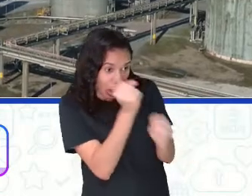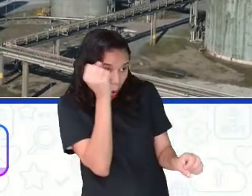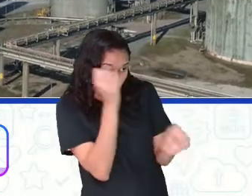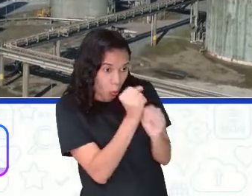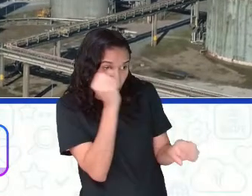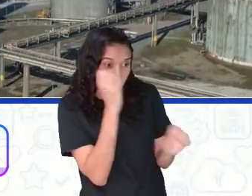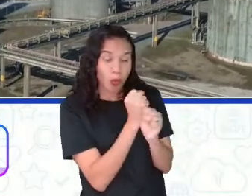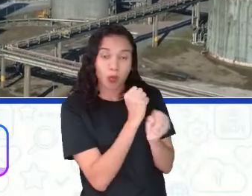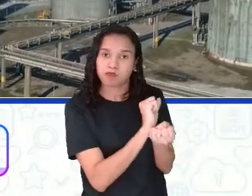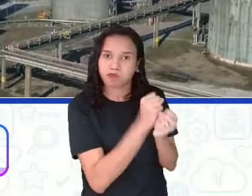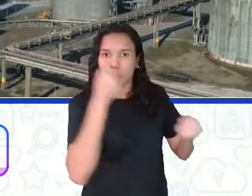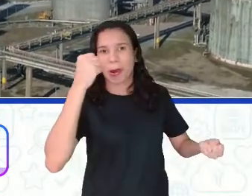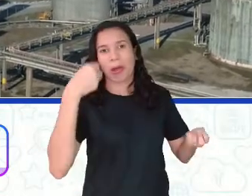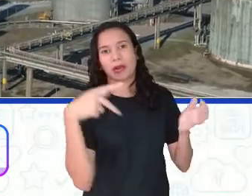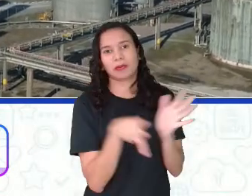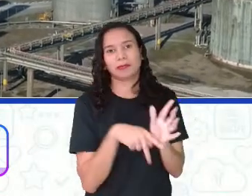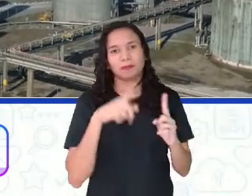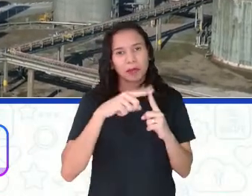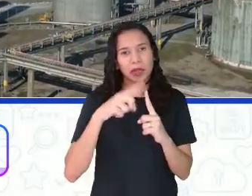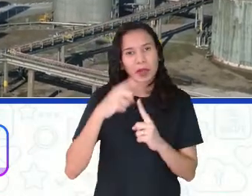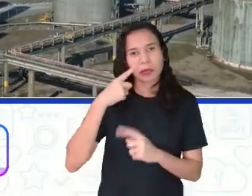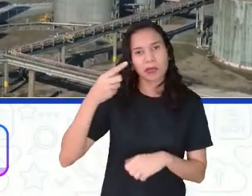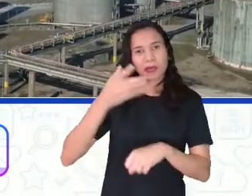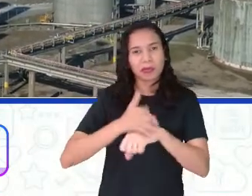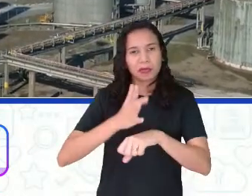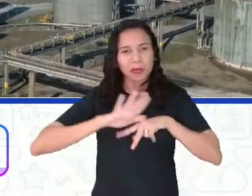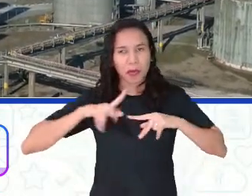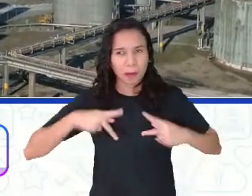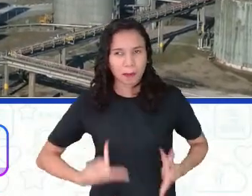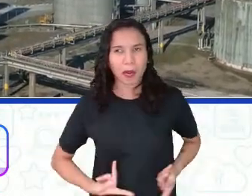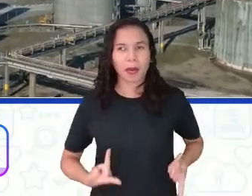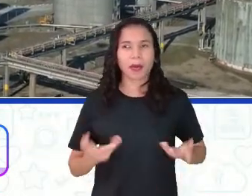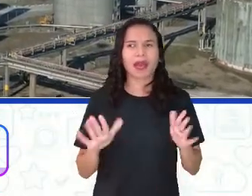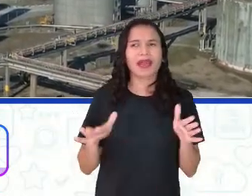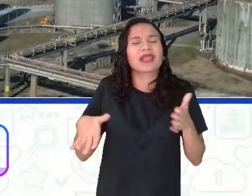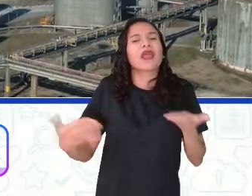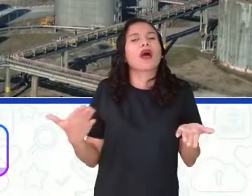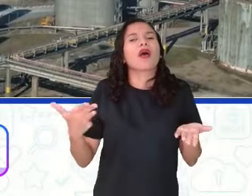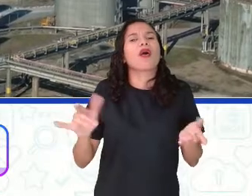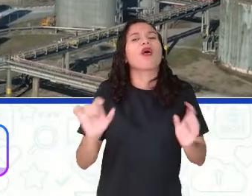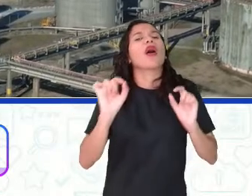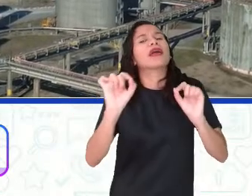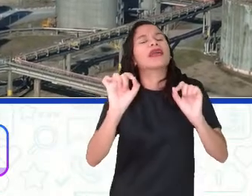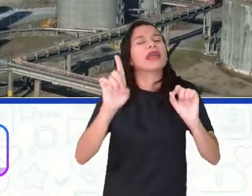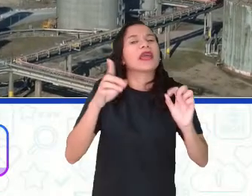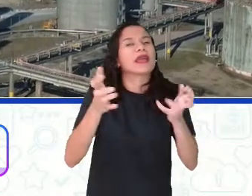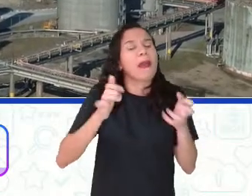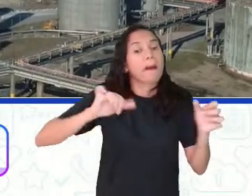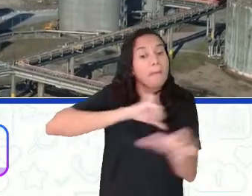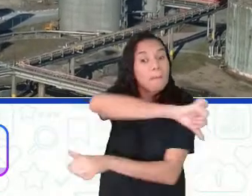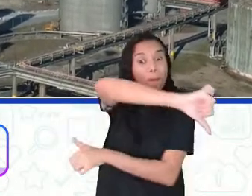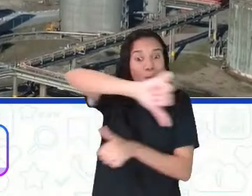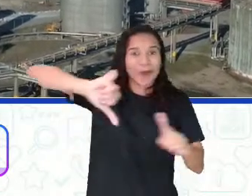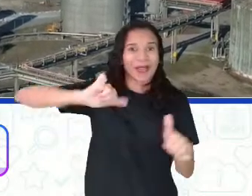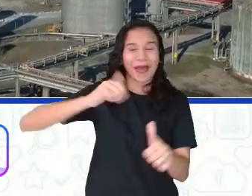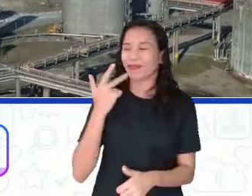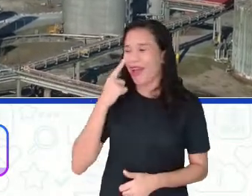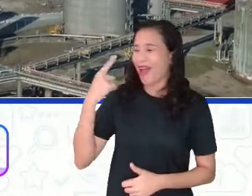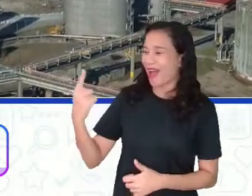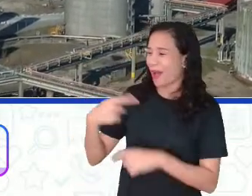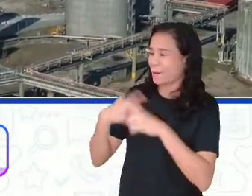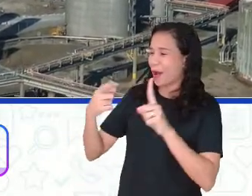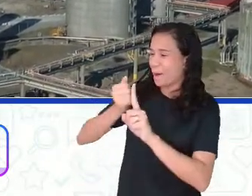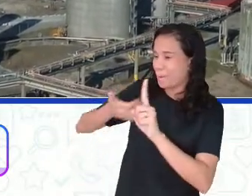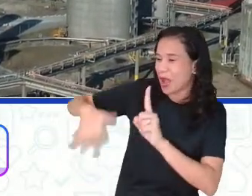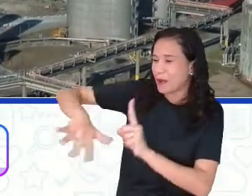esse tipo de atividade humana, né? Então, quem é que quer mudar isso porque o meio ambiente?